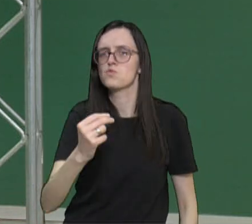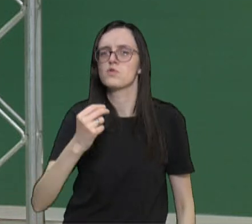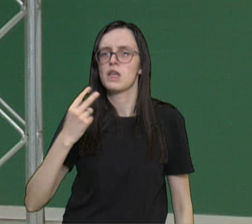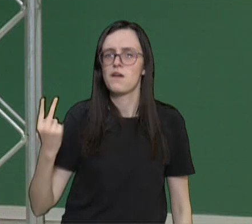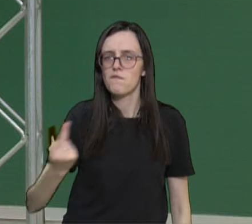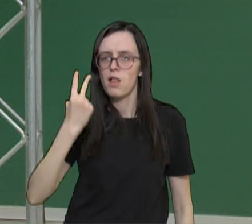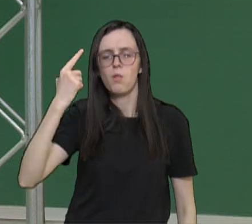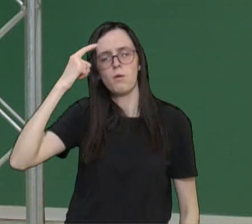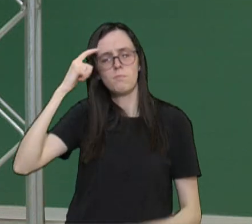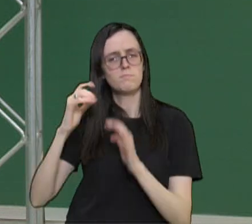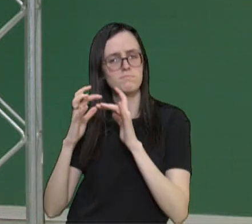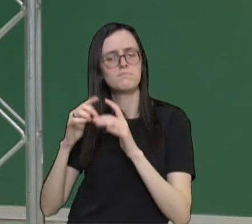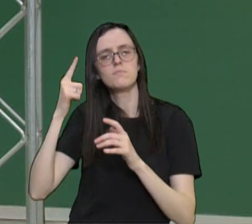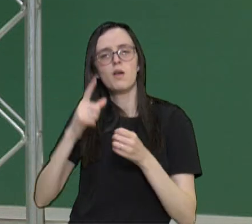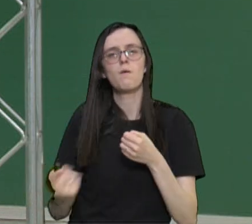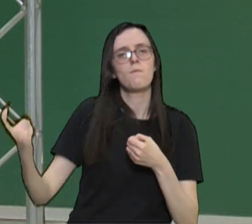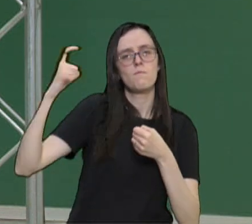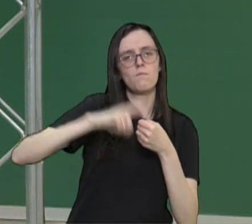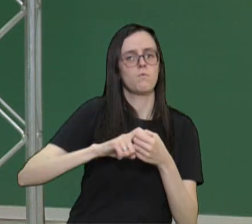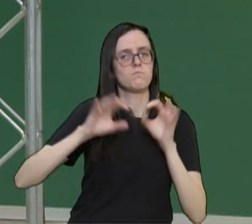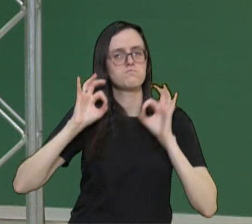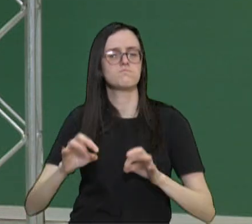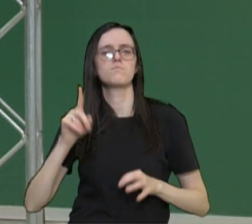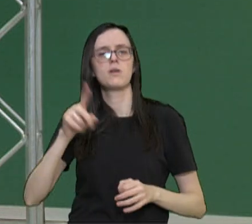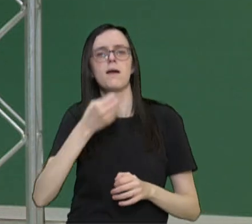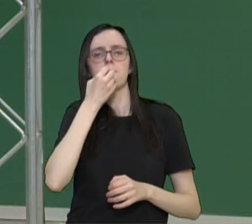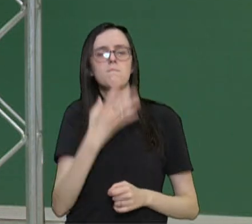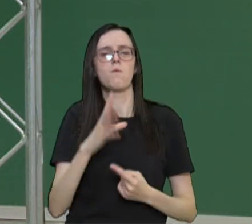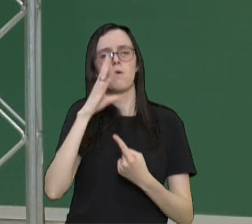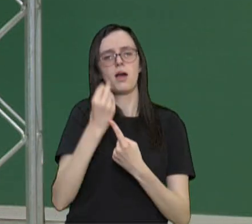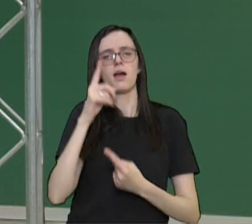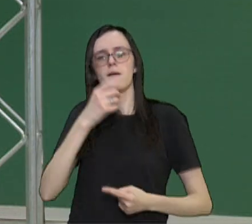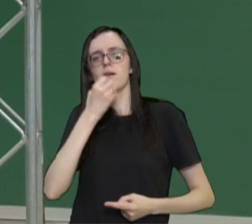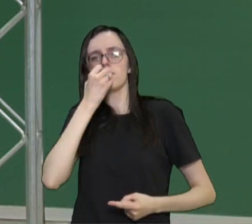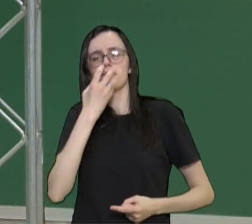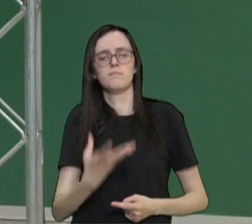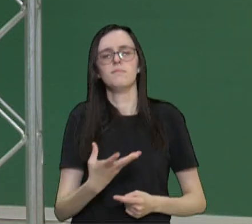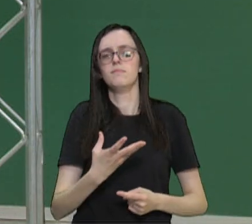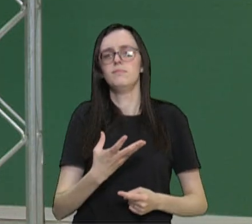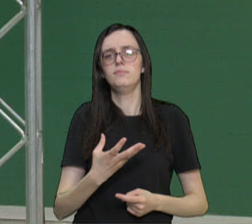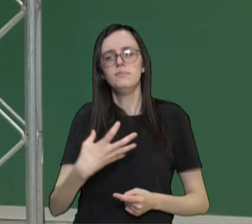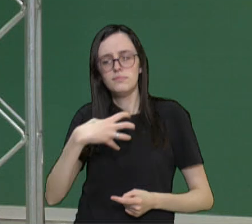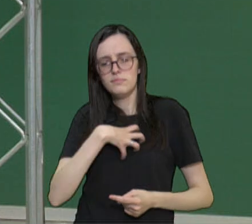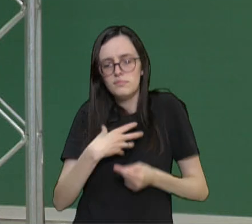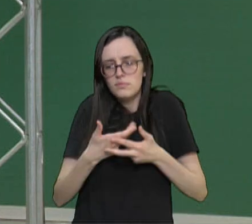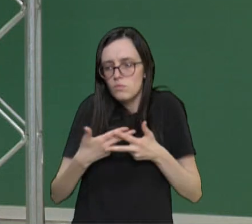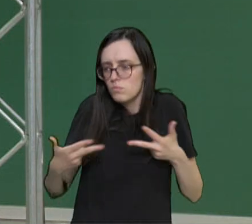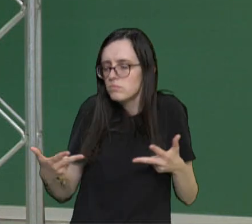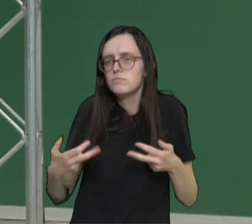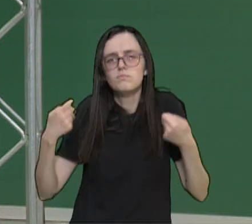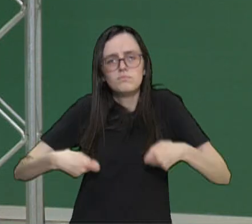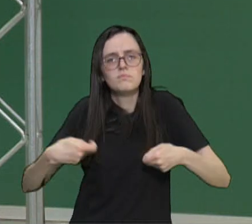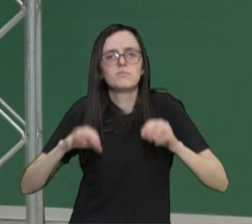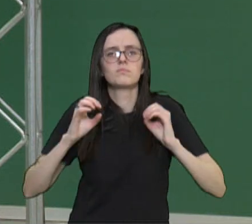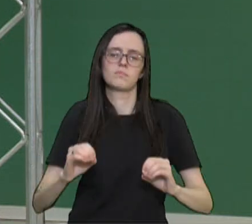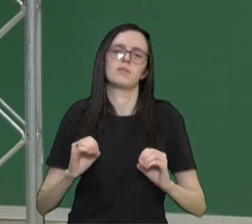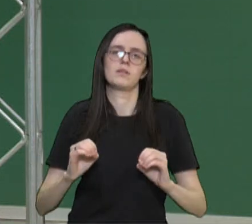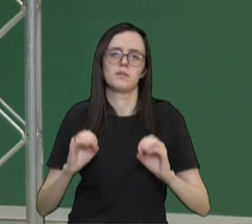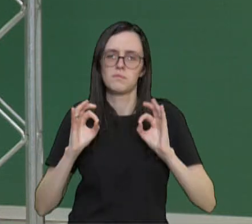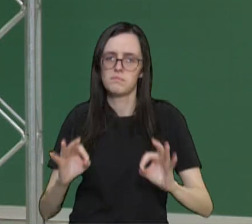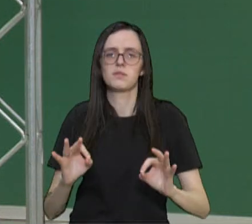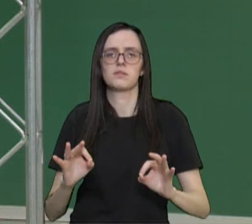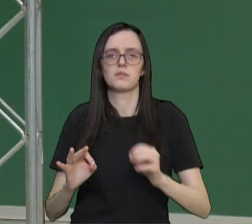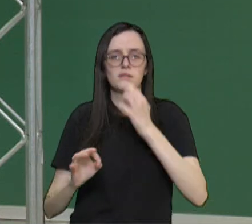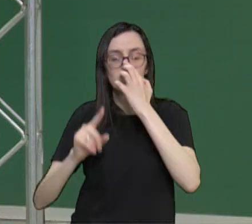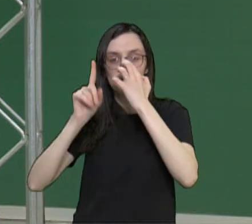para reviver aquela arte que era boa, que pesava toda essa intimidação, aquela